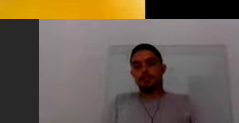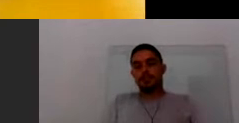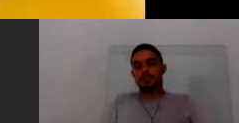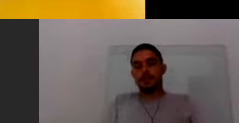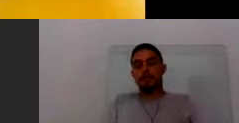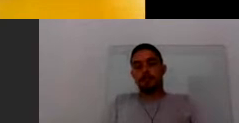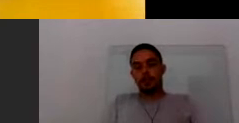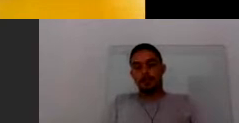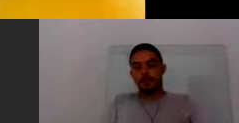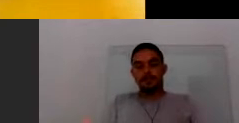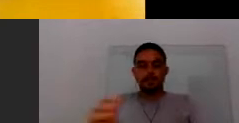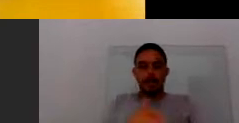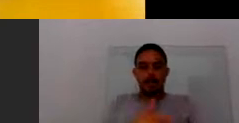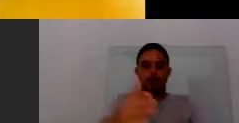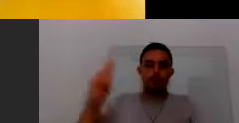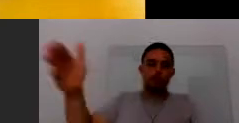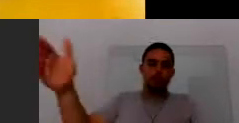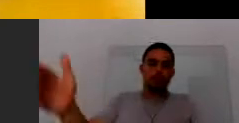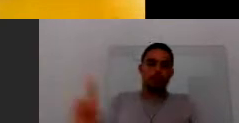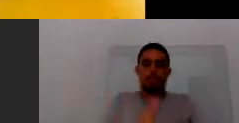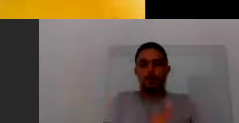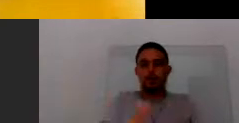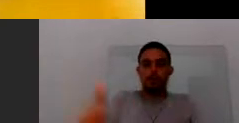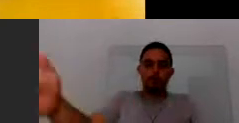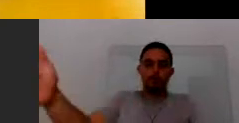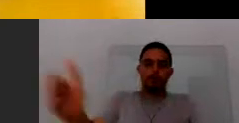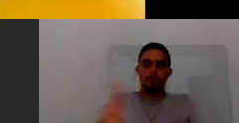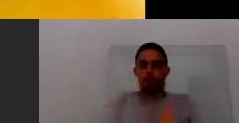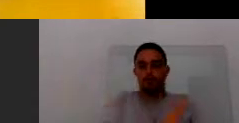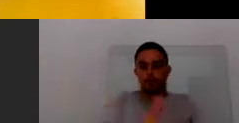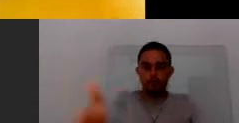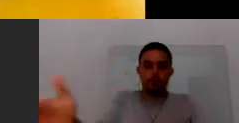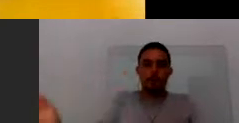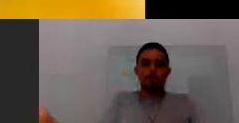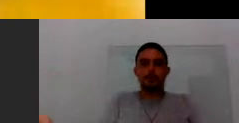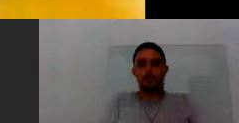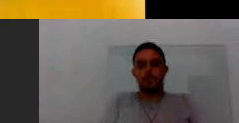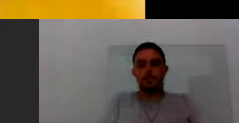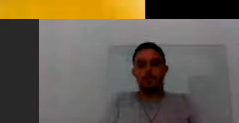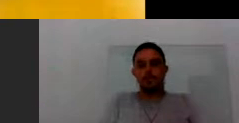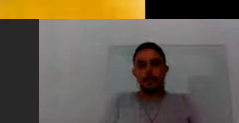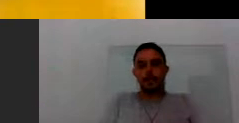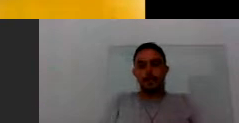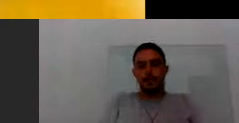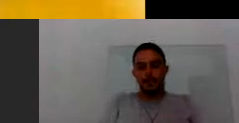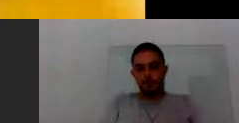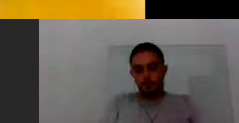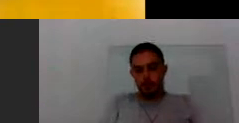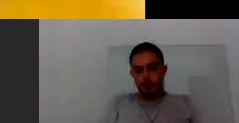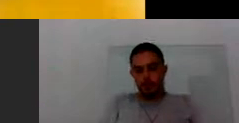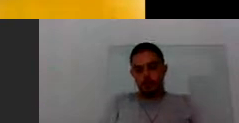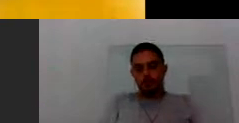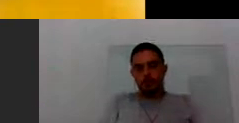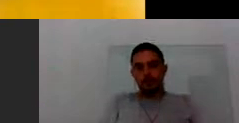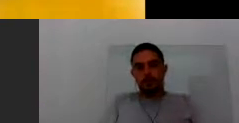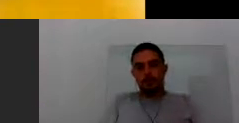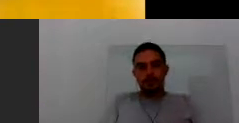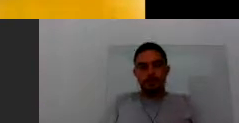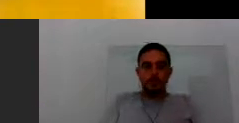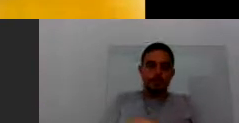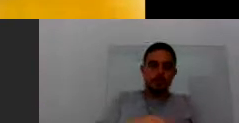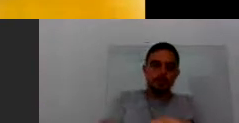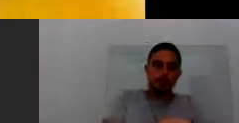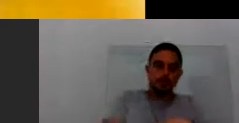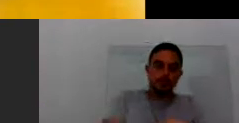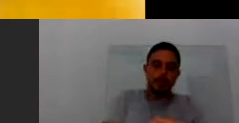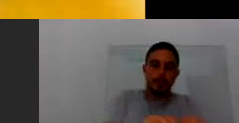precisa de 20 litros de água? Precisa, mas é ao longo do dia, ao longo do ciclo, ao longo do tempo de vida, tá? Então, nos solos arenosos,